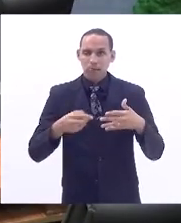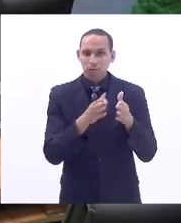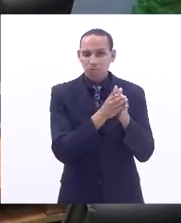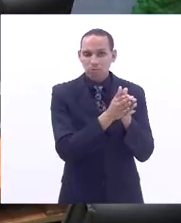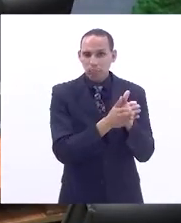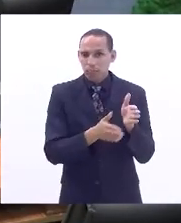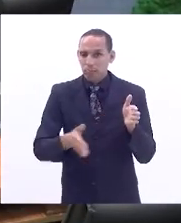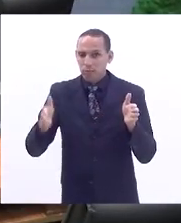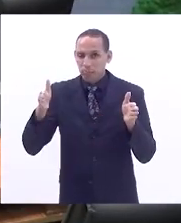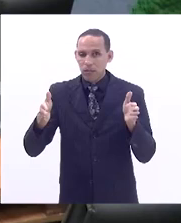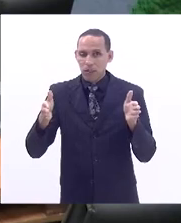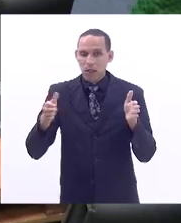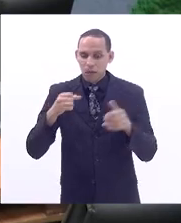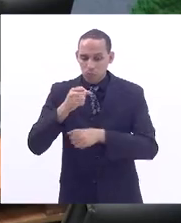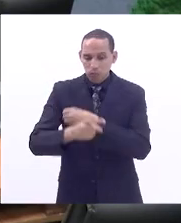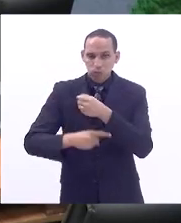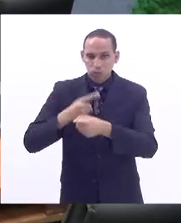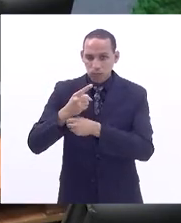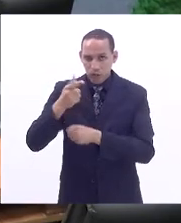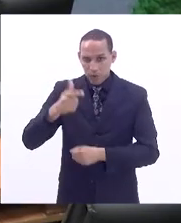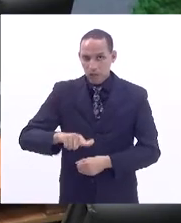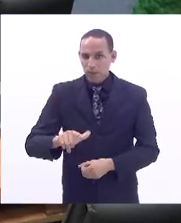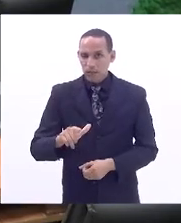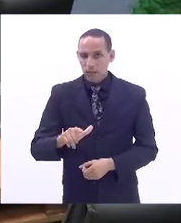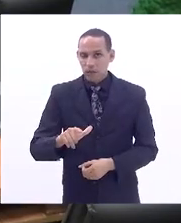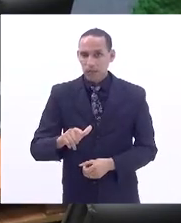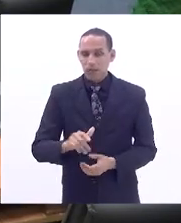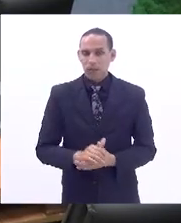estendendo o programa por mais um ano